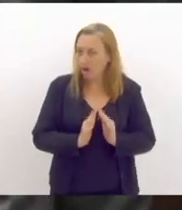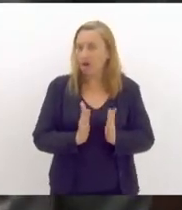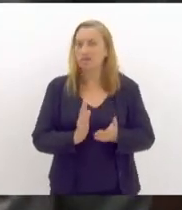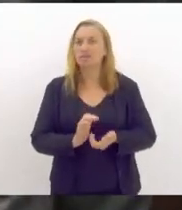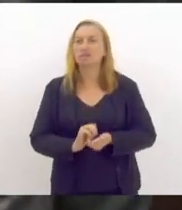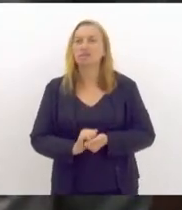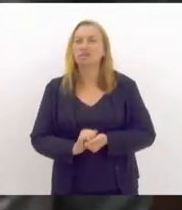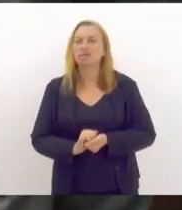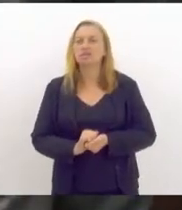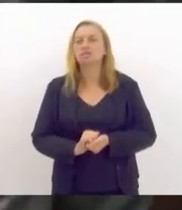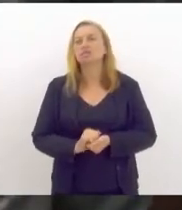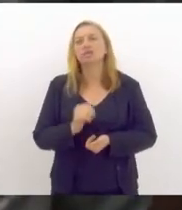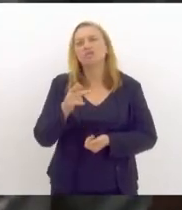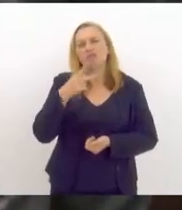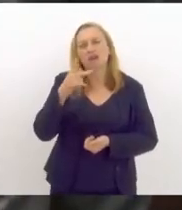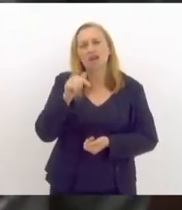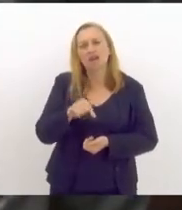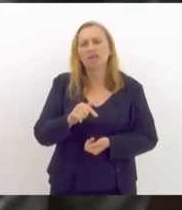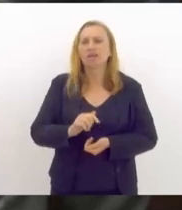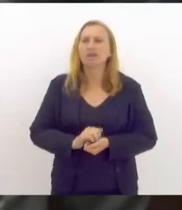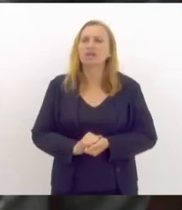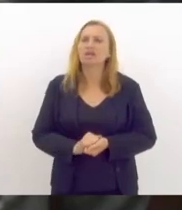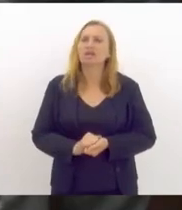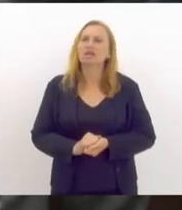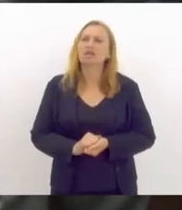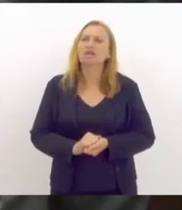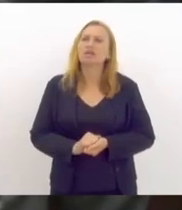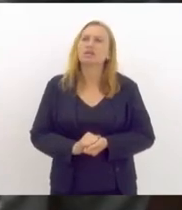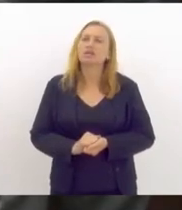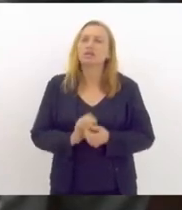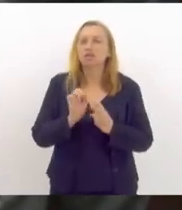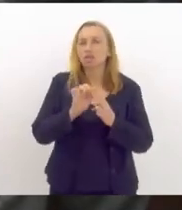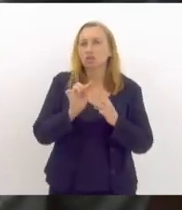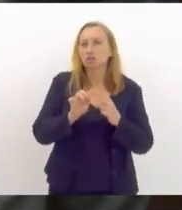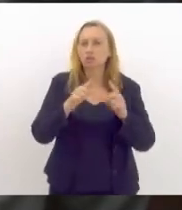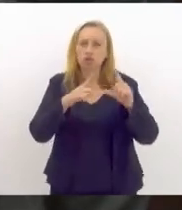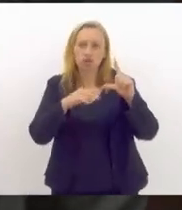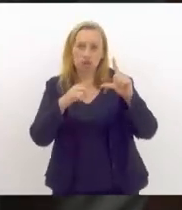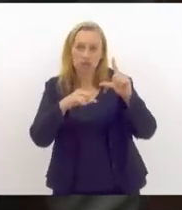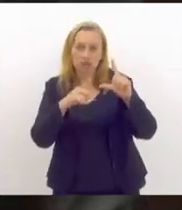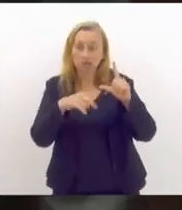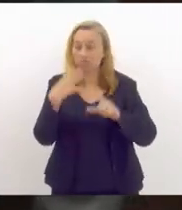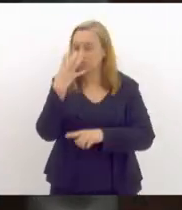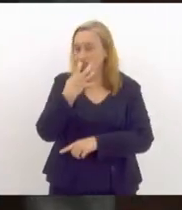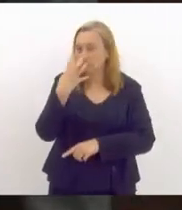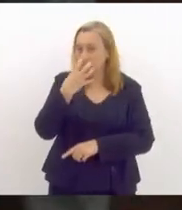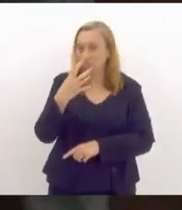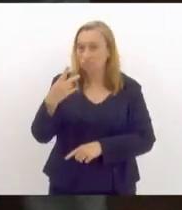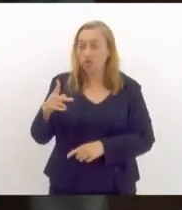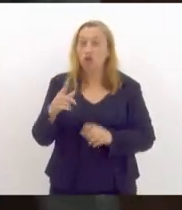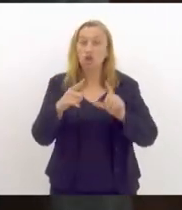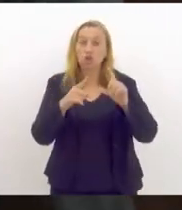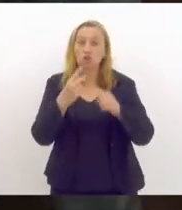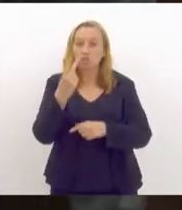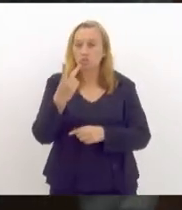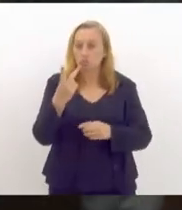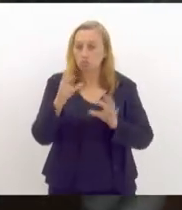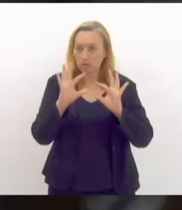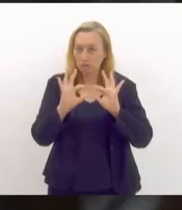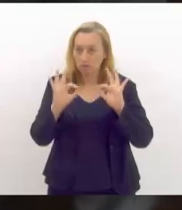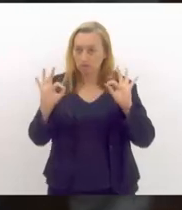porque eu queria destacar aqui na em duas letras das suas canções dois trechos aqui